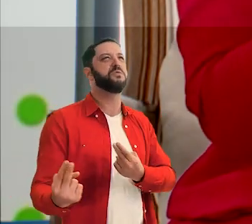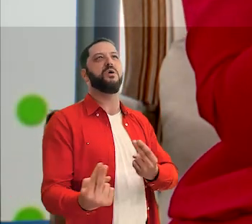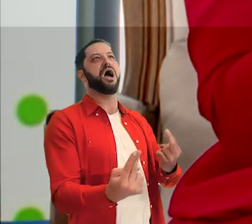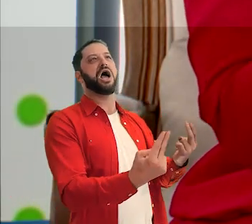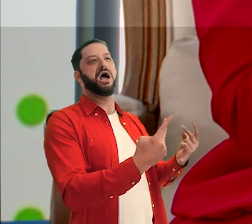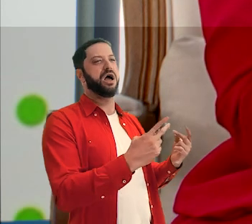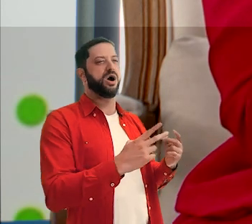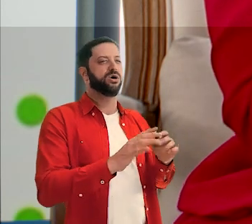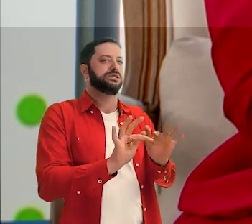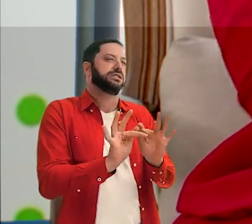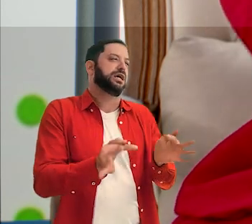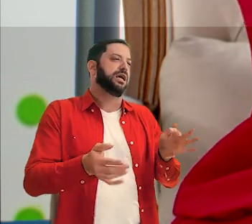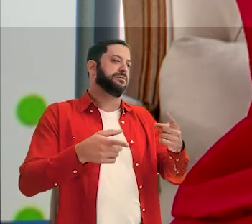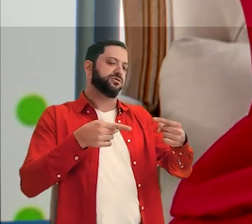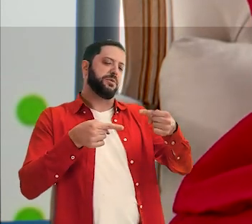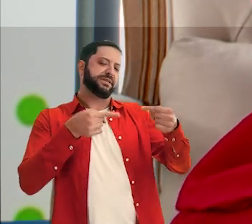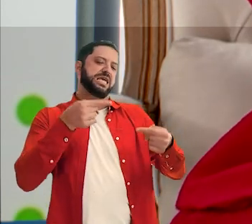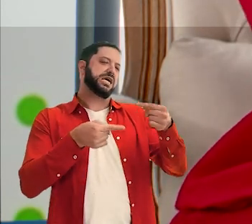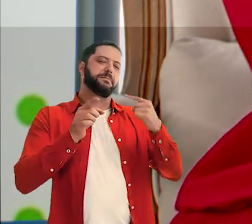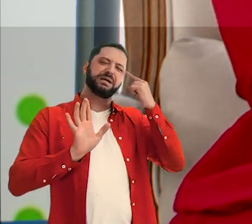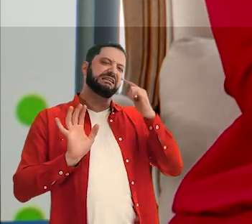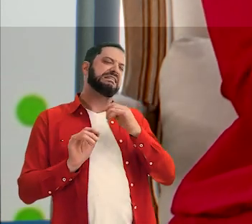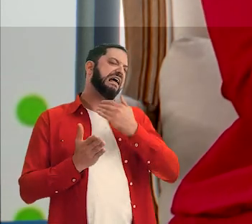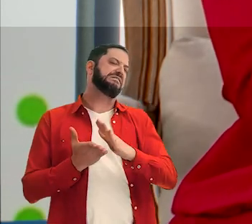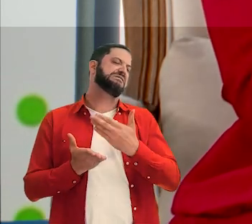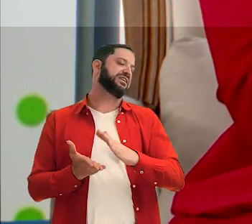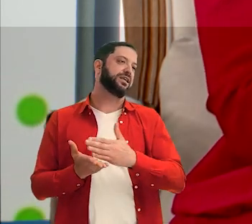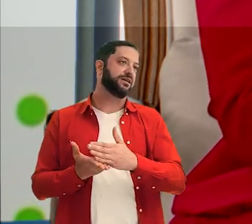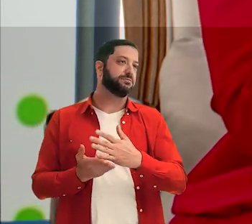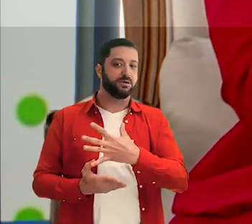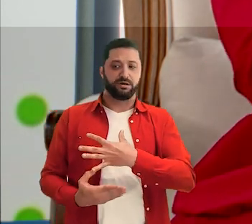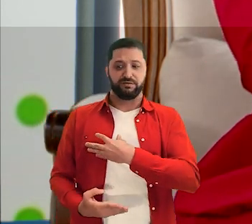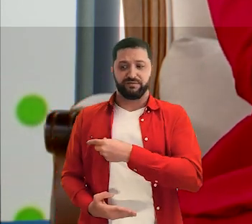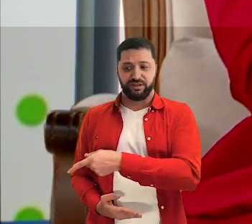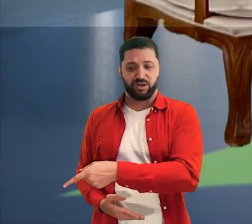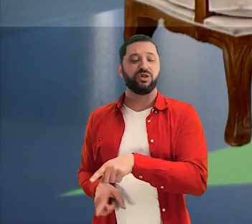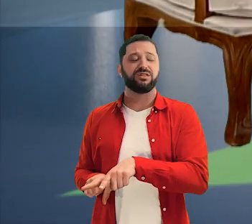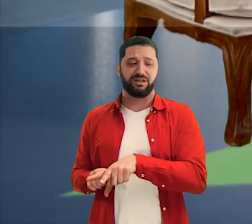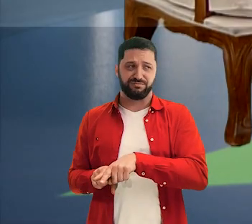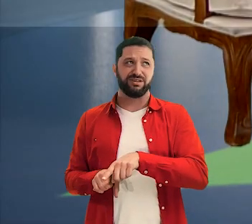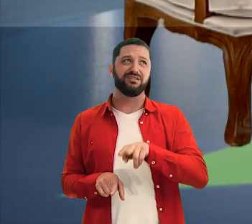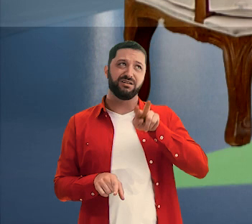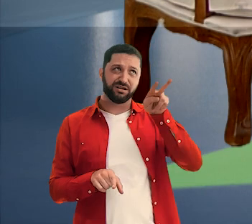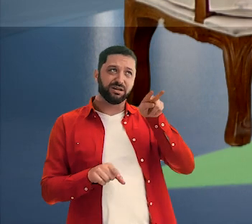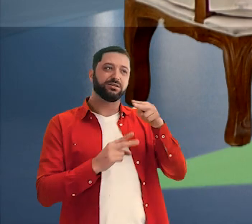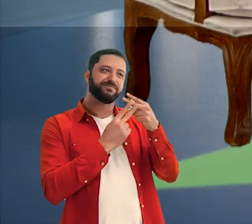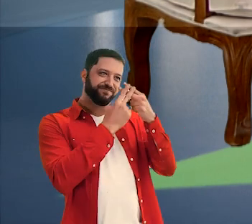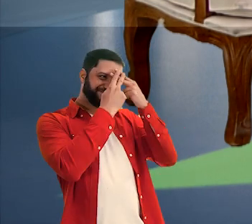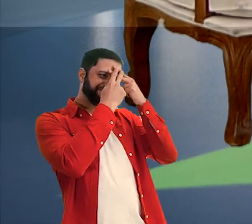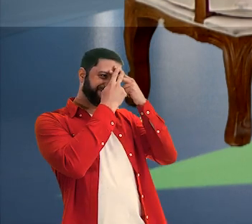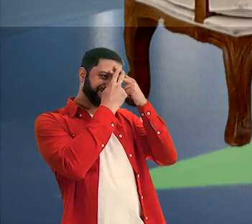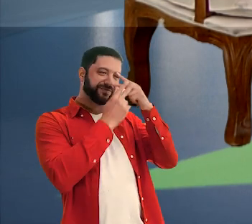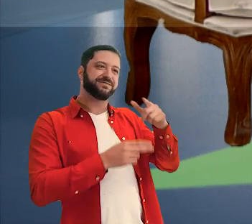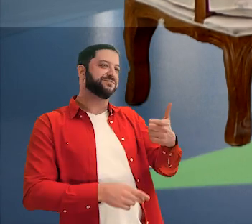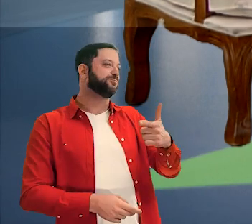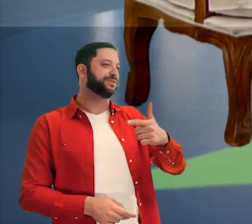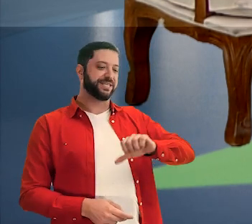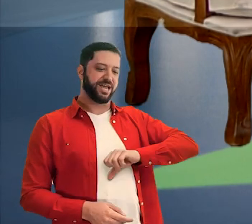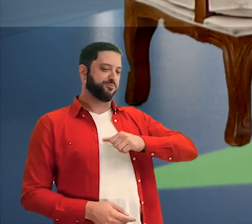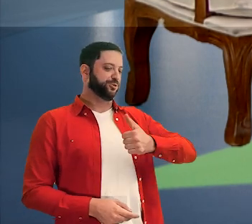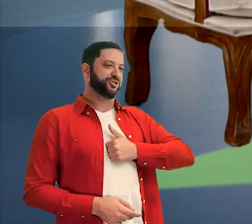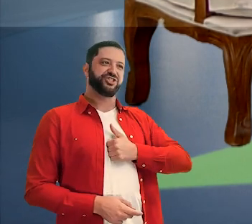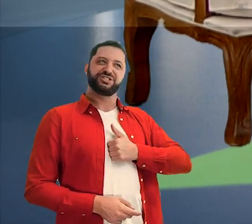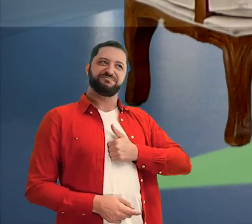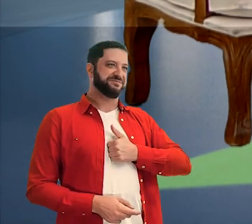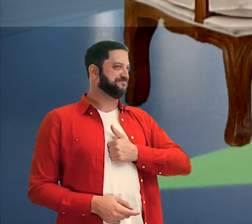briguinha de pai e de mãe. E aquilo está respingando na criança, que cresce com a autoestima baixa. E quando ela cresce,